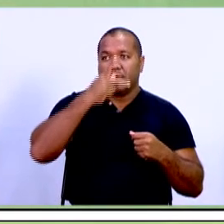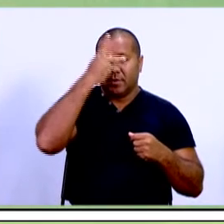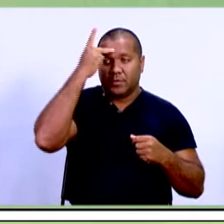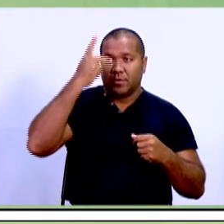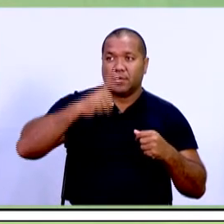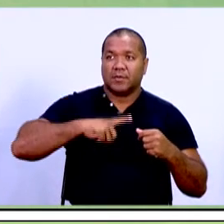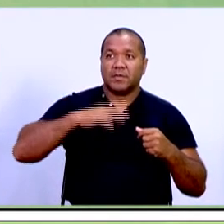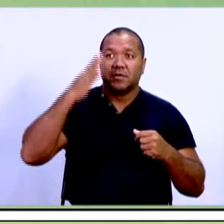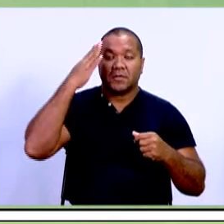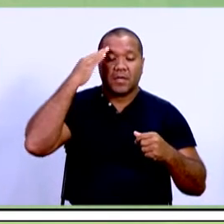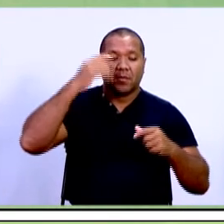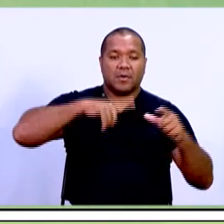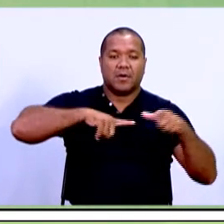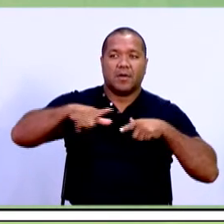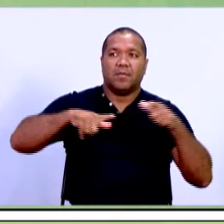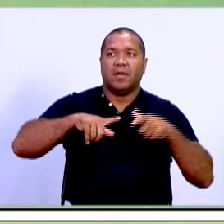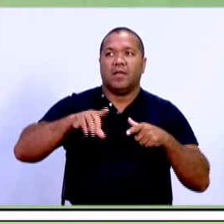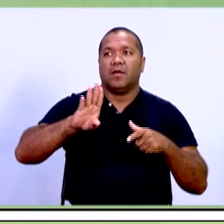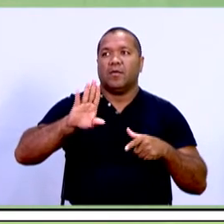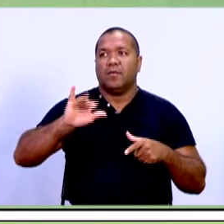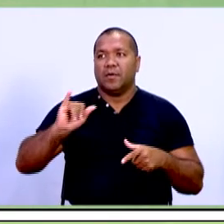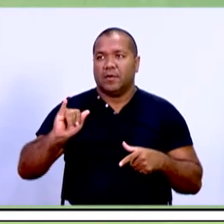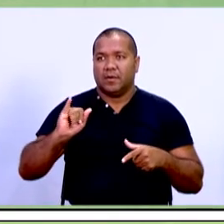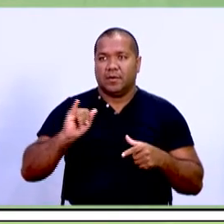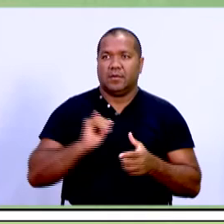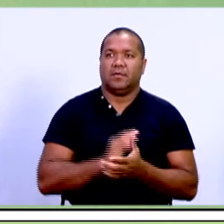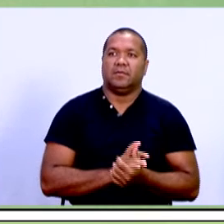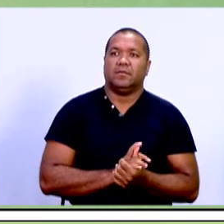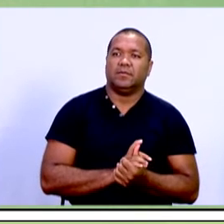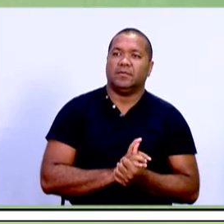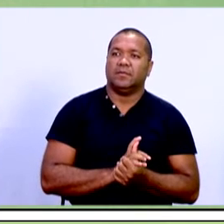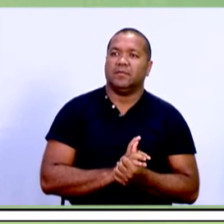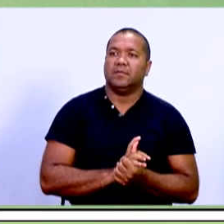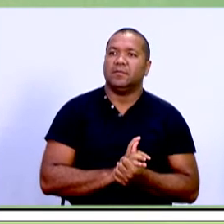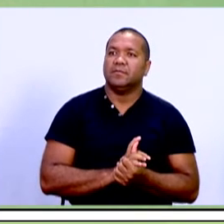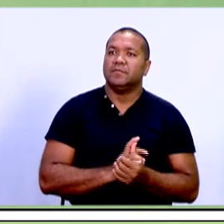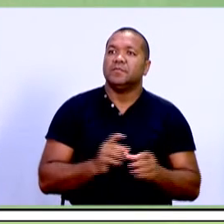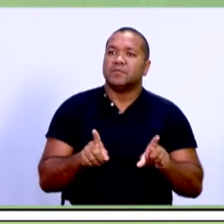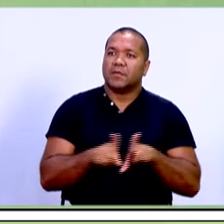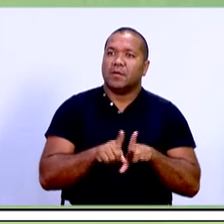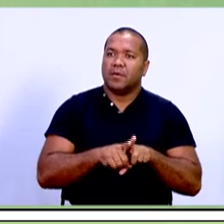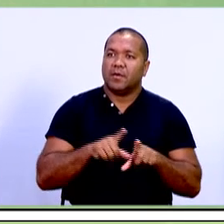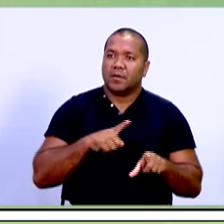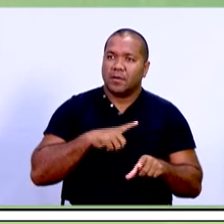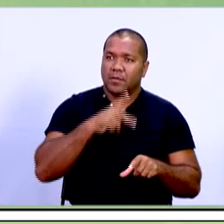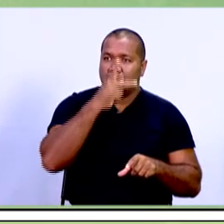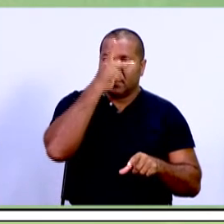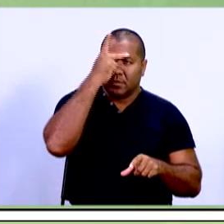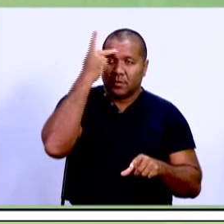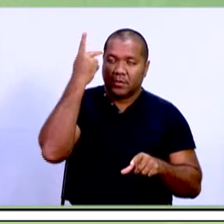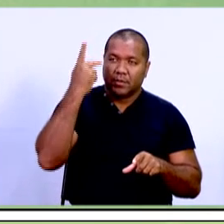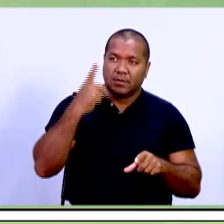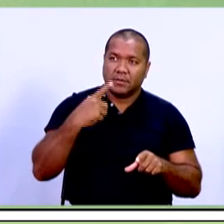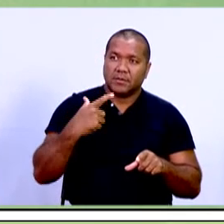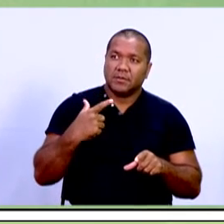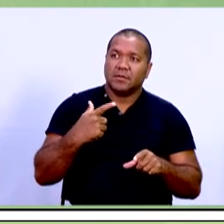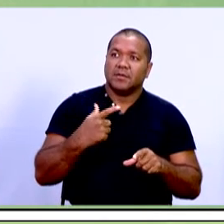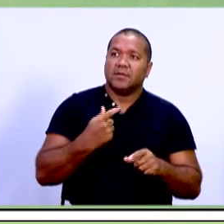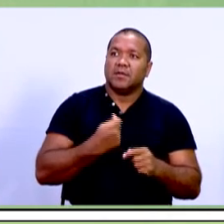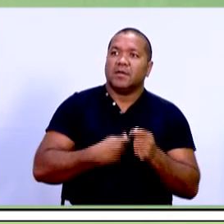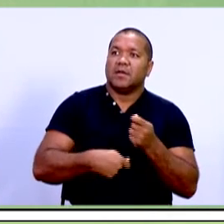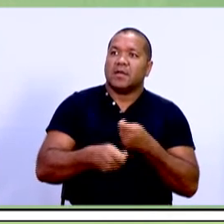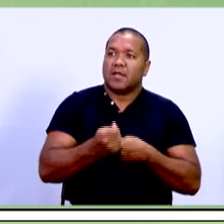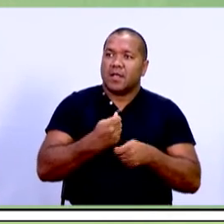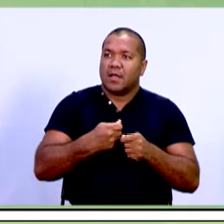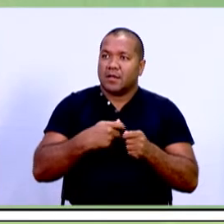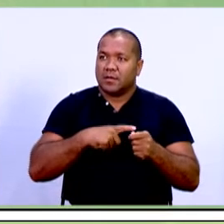BI, ou com Business Intelligence. Também ter pessoas da área de negócio engajadas